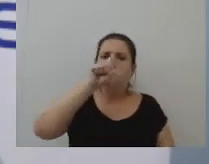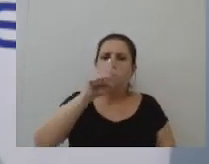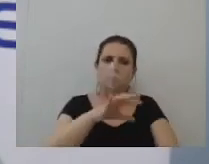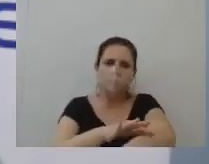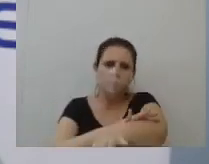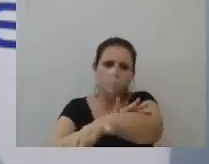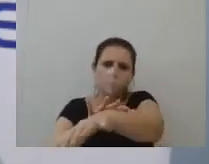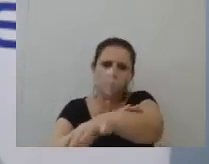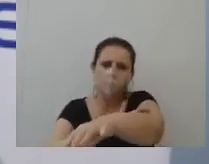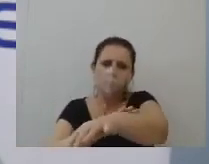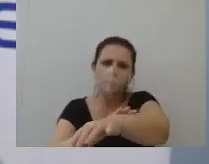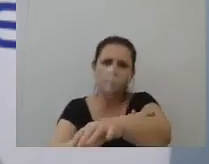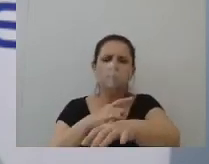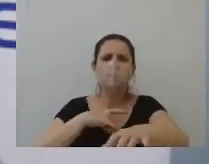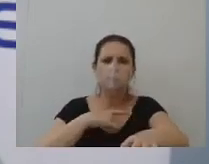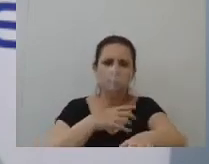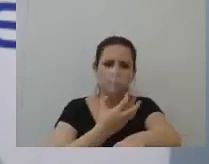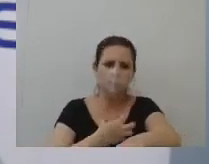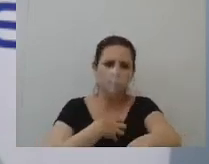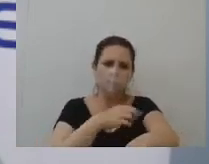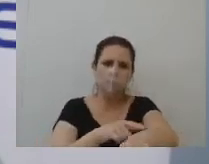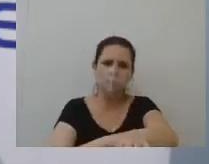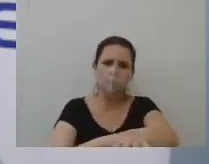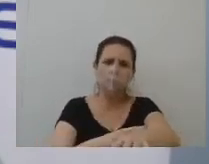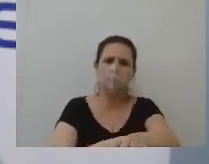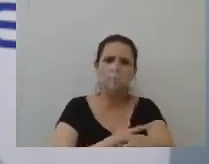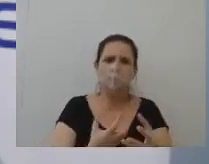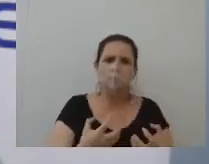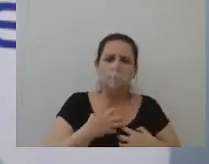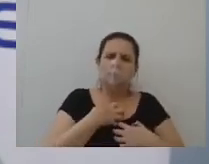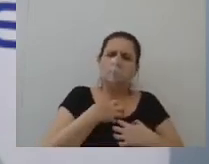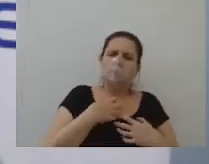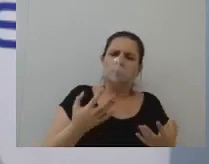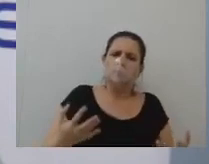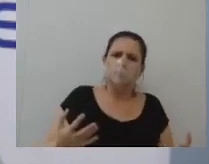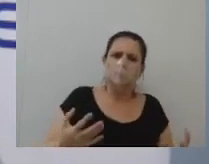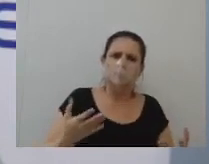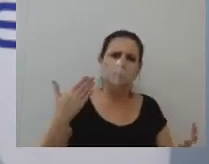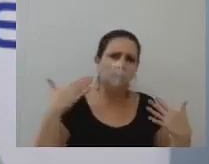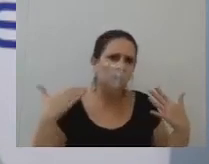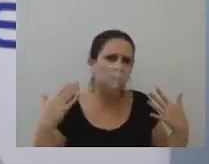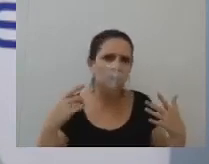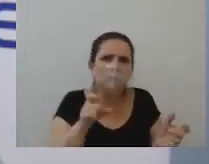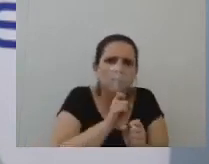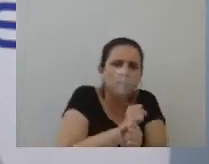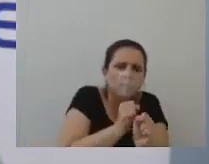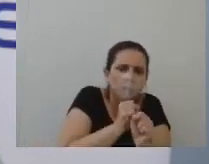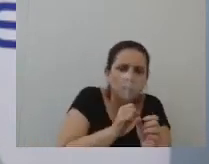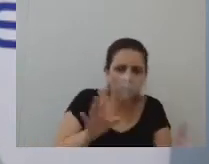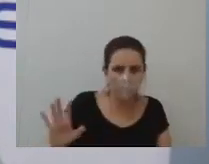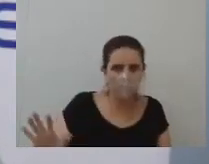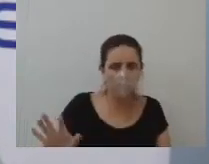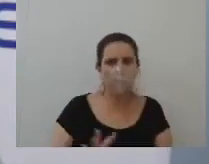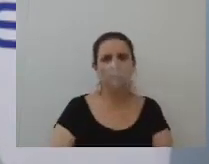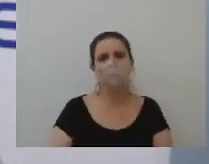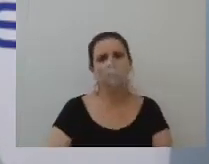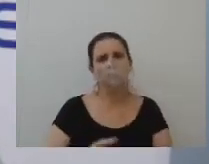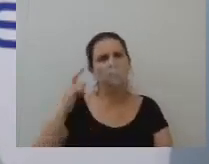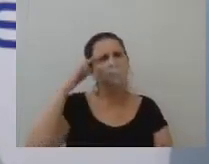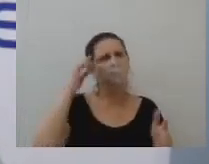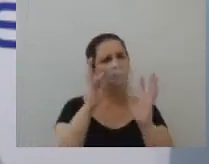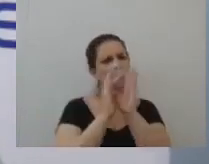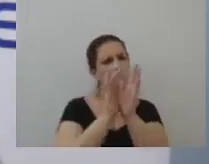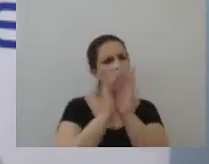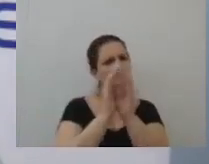pele nós temos os corpúsculos de Krause e Ruffini, que nos dão uma sensação térmica. E de repente, nosso corpo, nosso